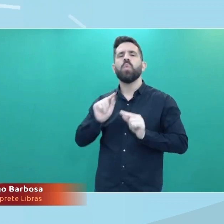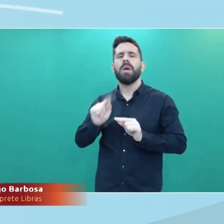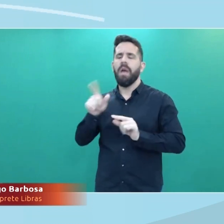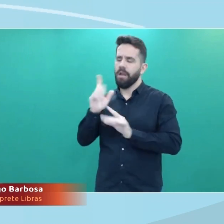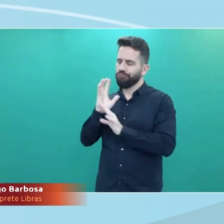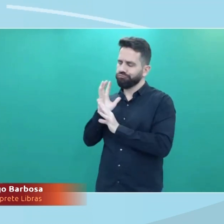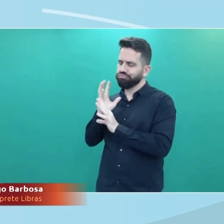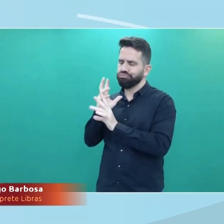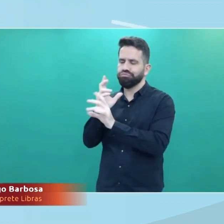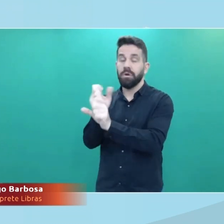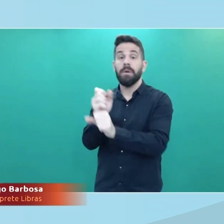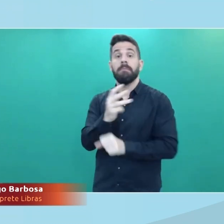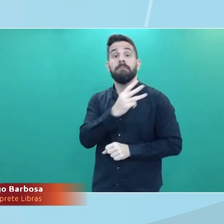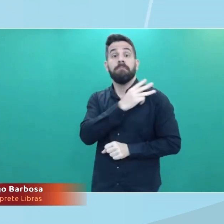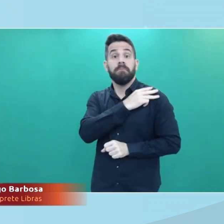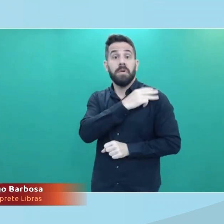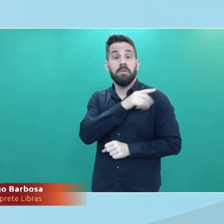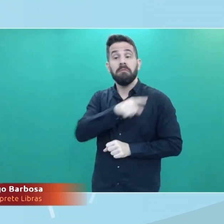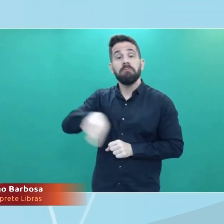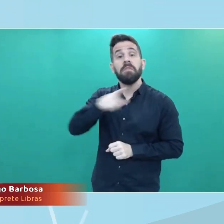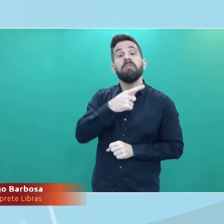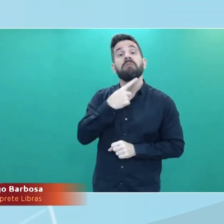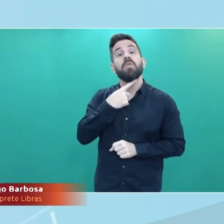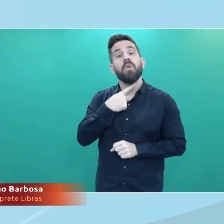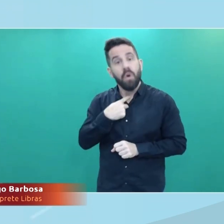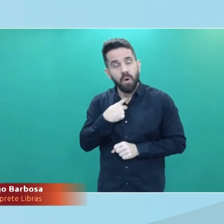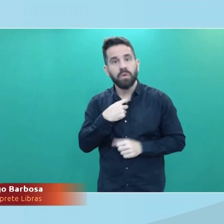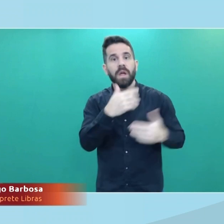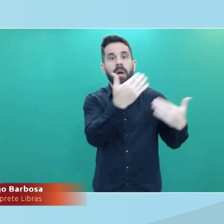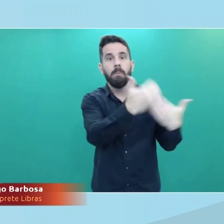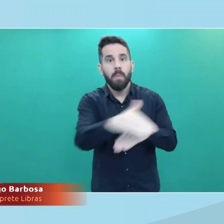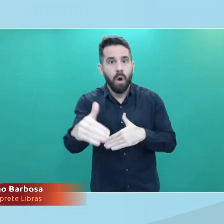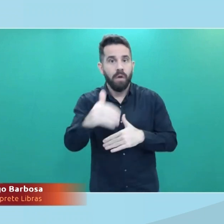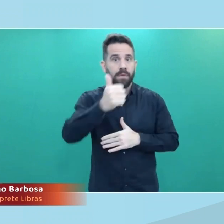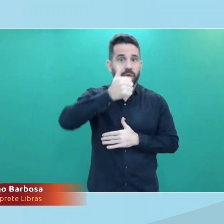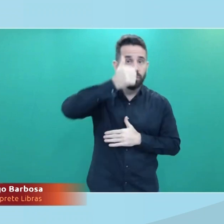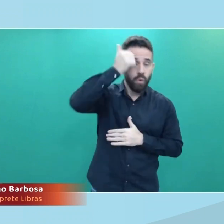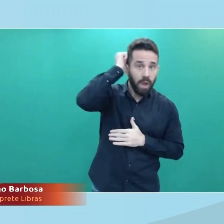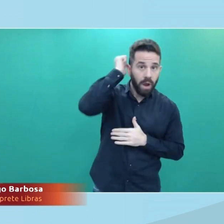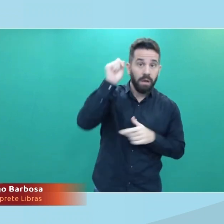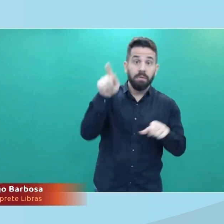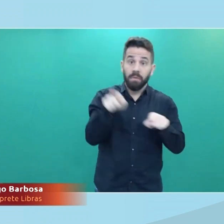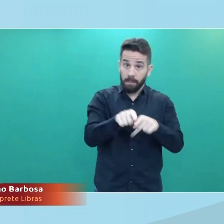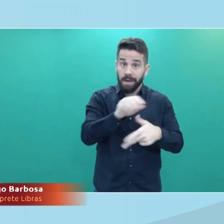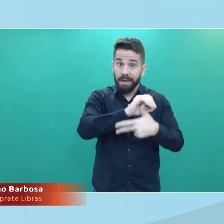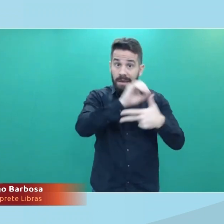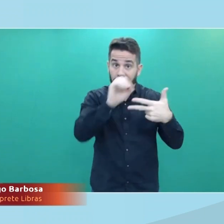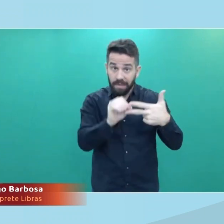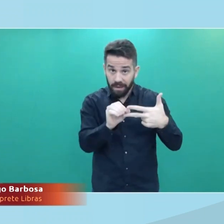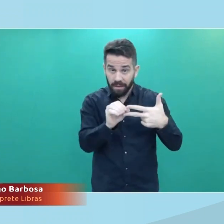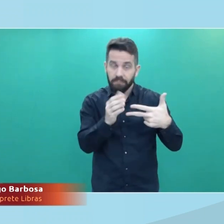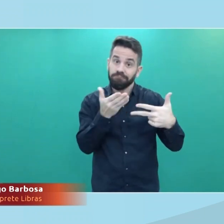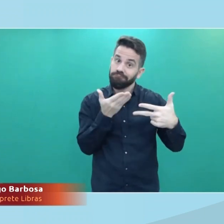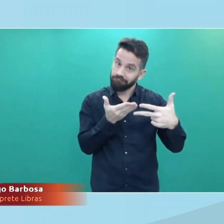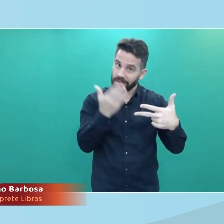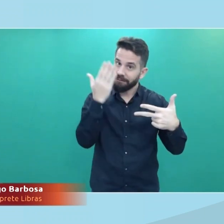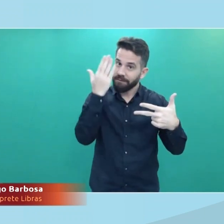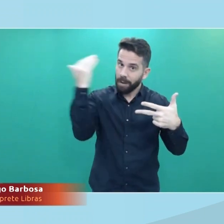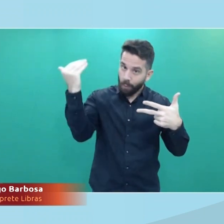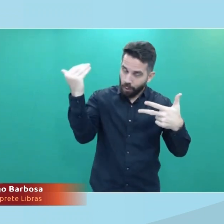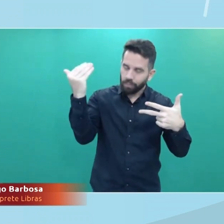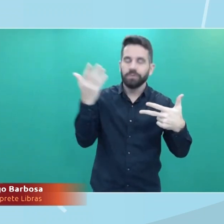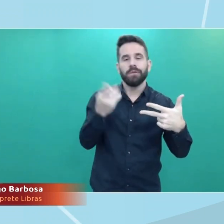se preparar para vestibulares e para o Exame Nacional do Ensino Médio, o famoso Enem. Então, se você